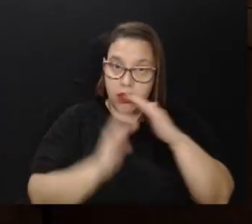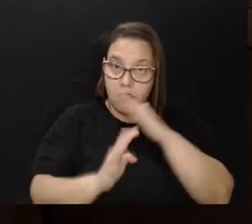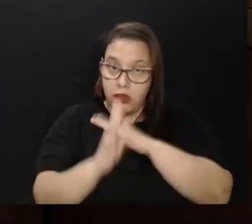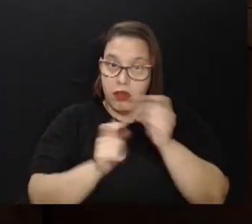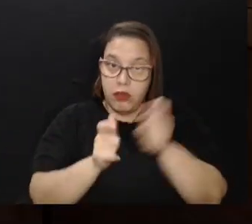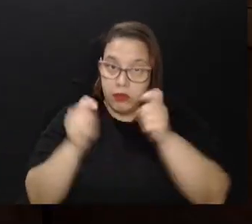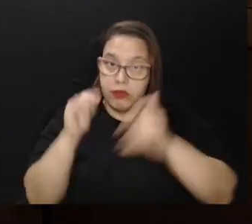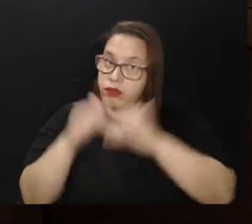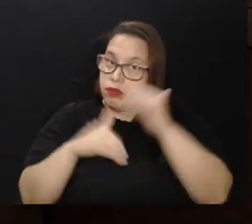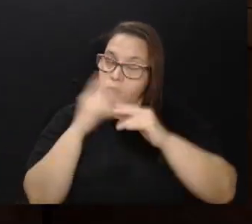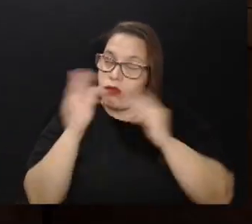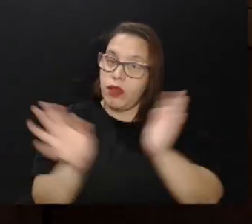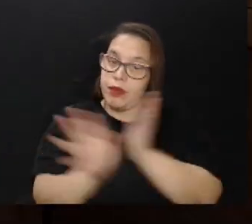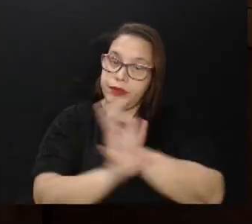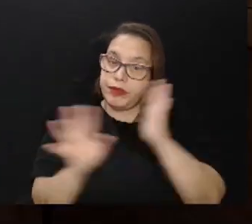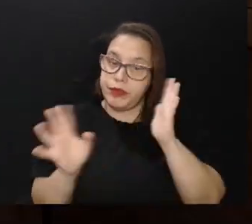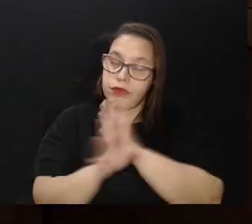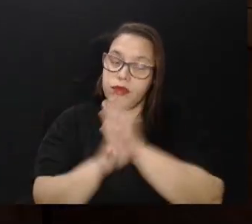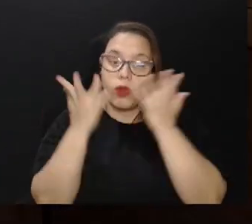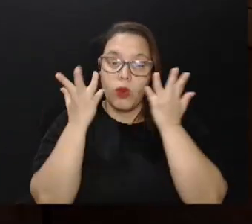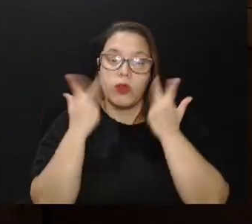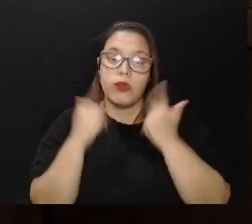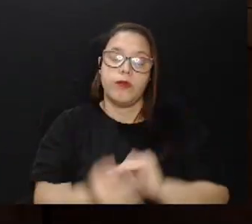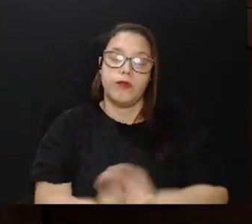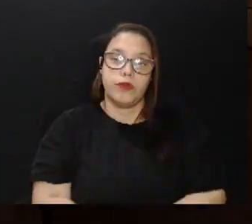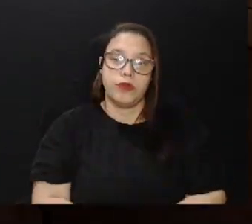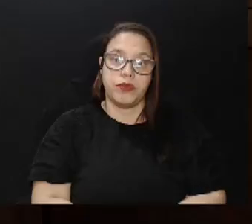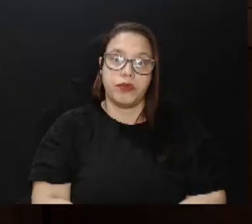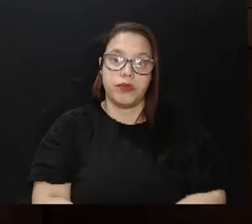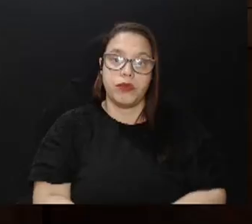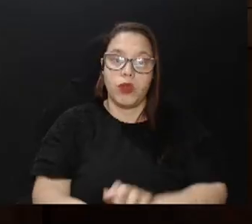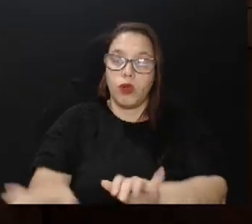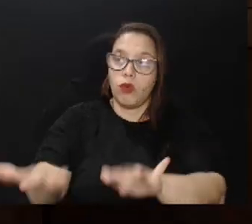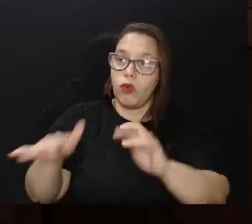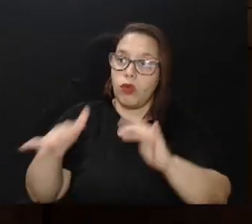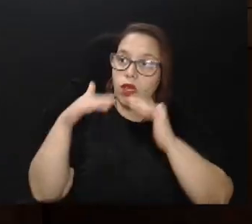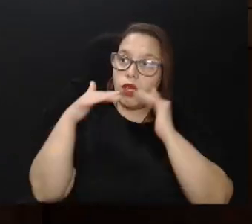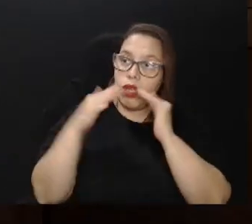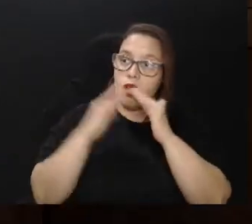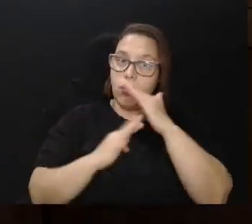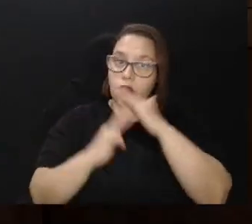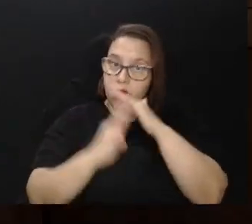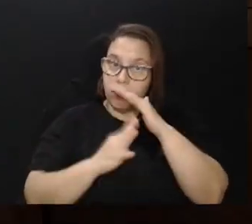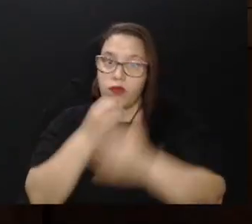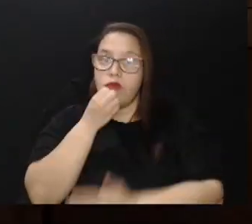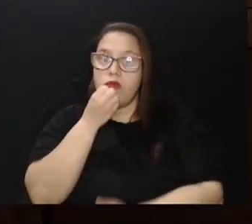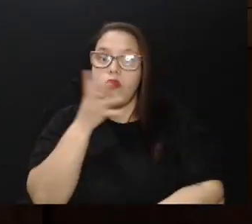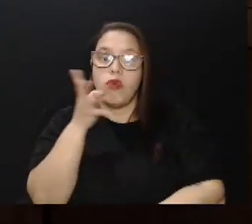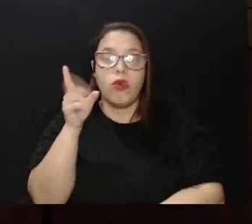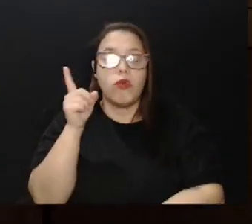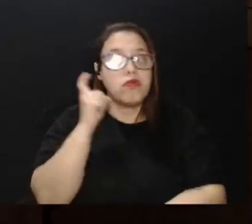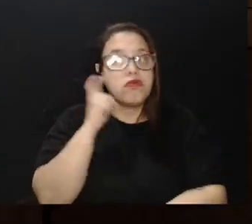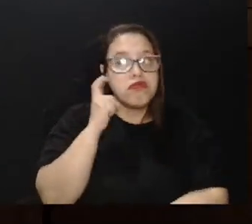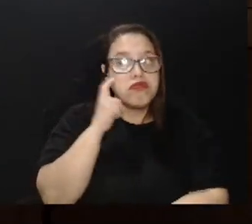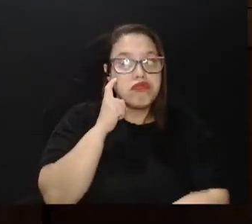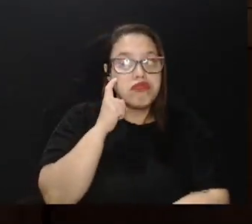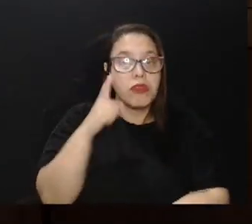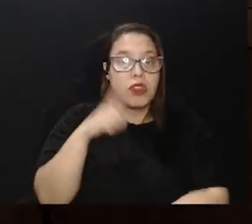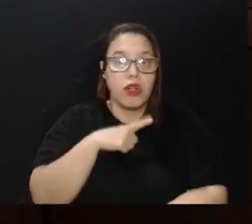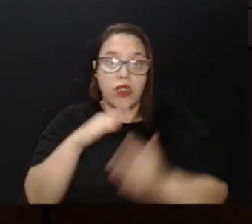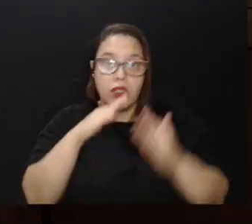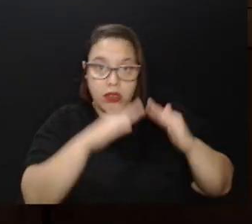Isso naturalmente atrai os imigrantes. E seria de bom alvitre que nós tivéssemos uma hospedaria de